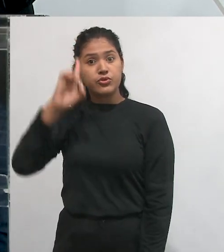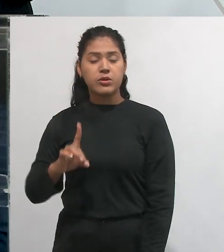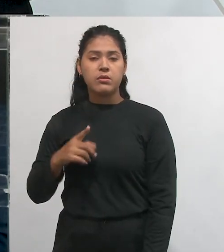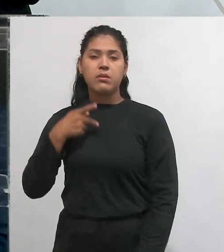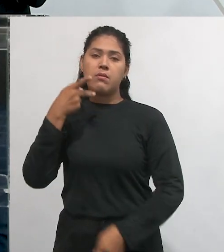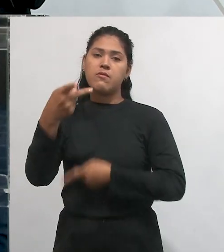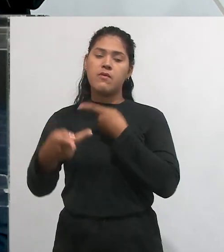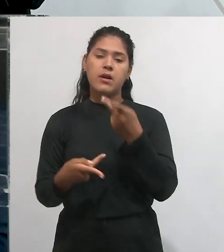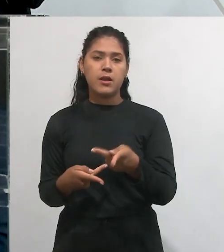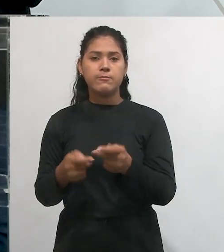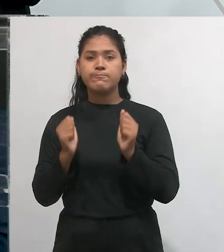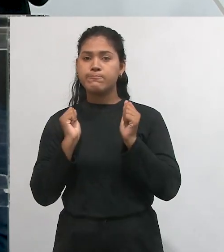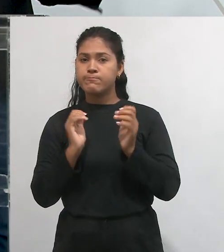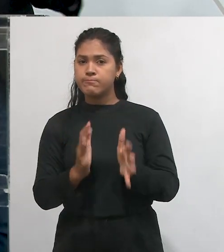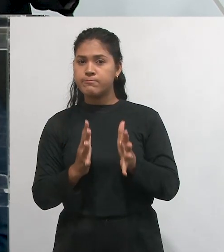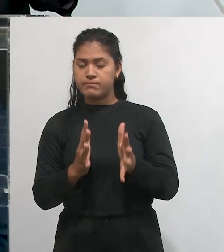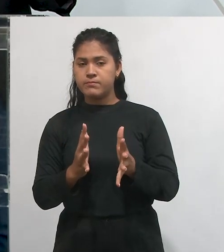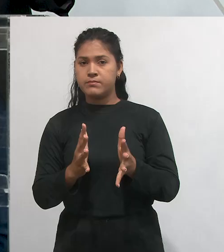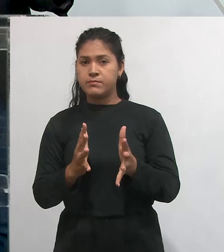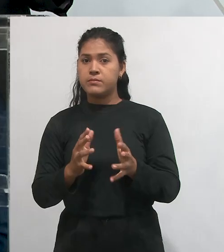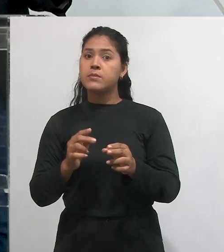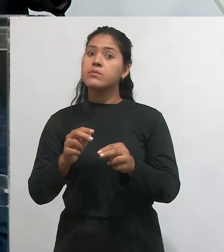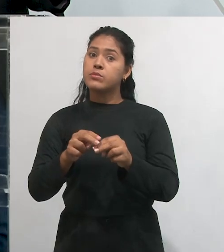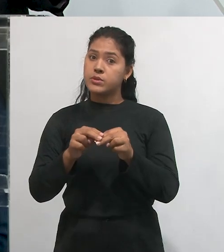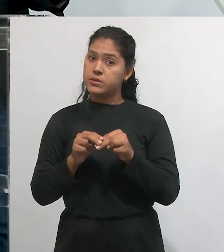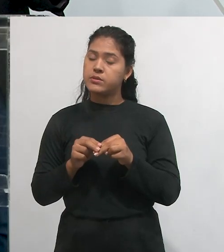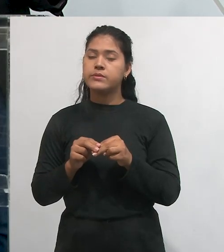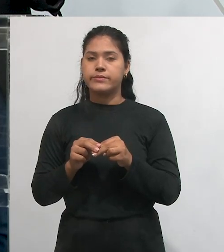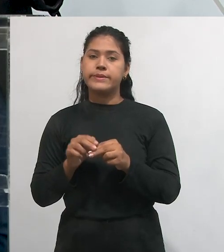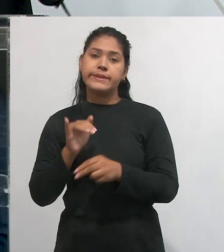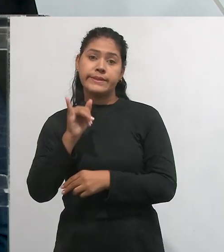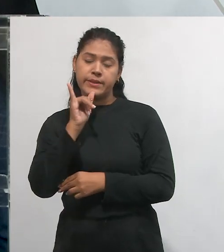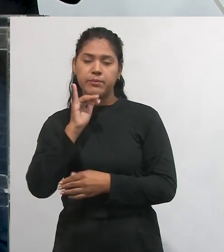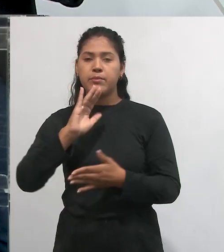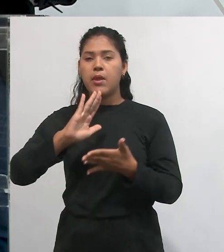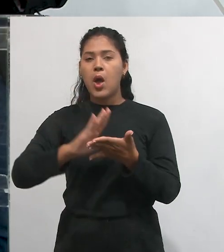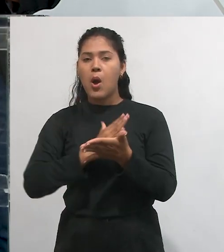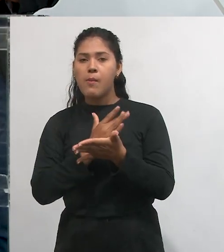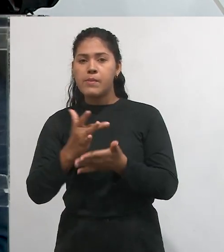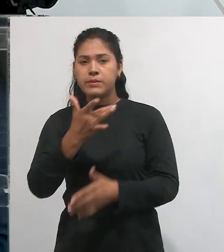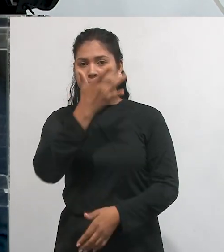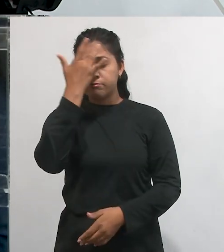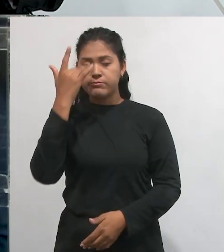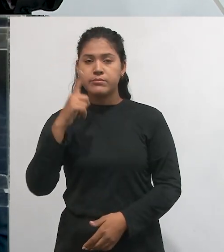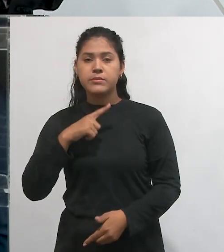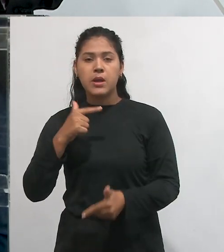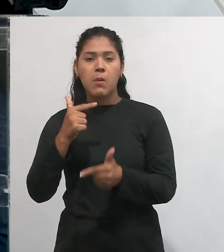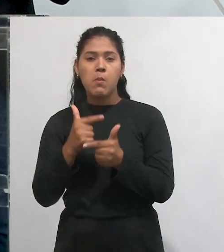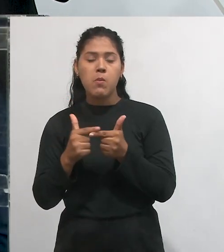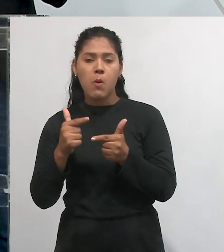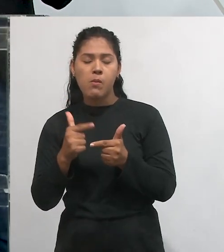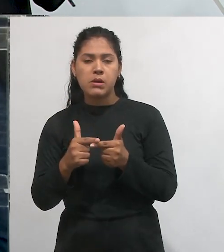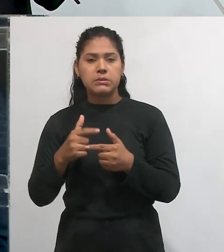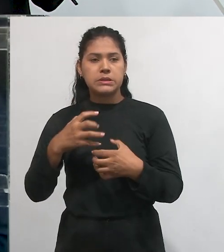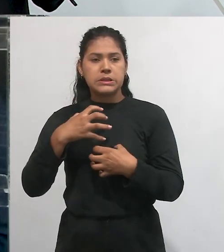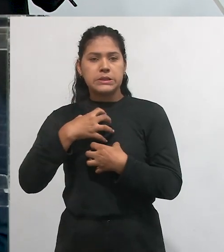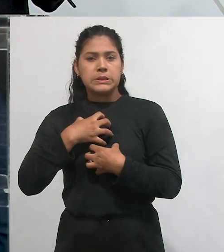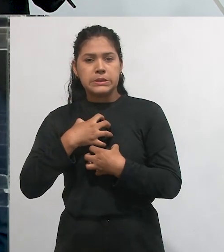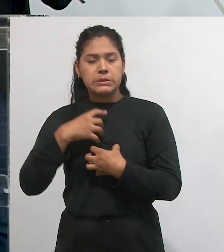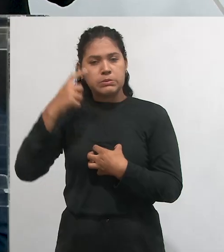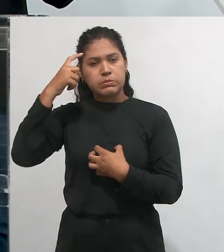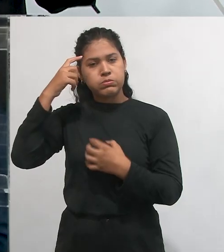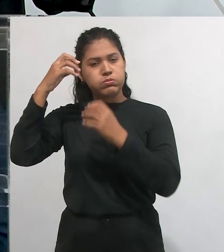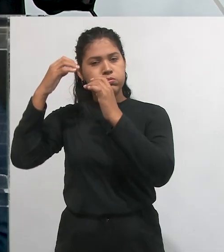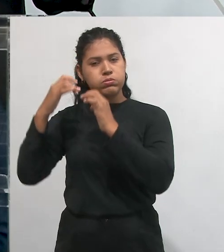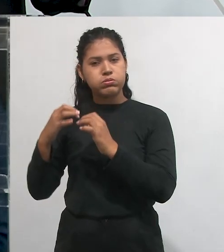revela. Inclusive, os grandes problemas psicológicos que nós trazemos na nossa saga